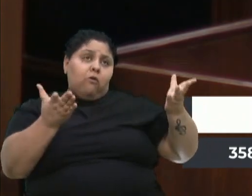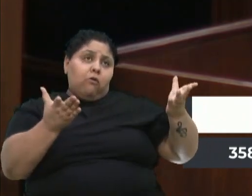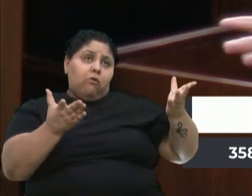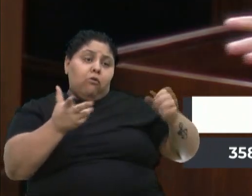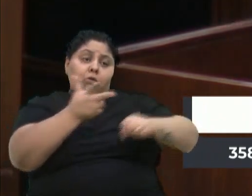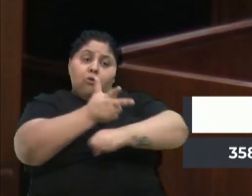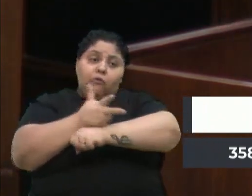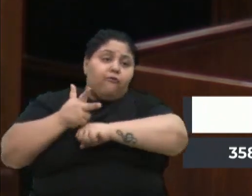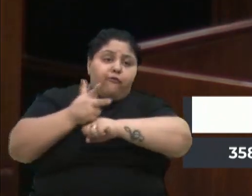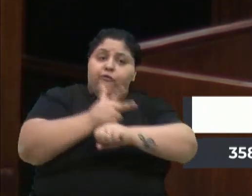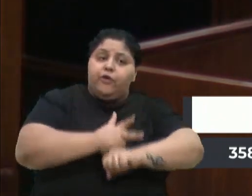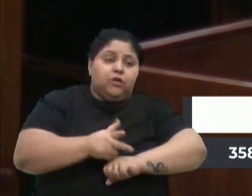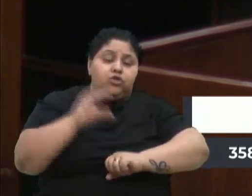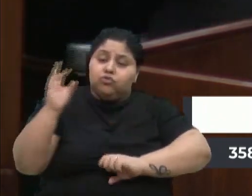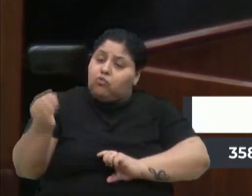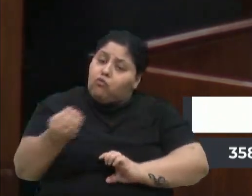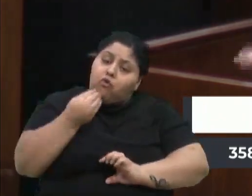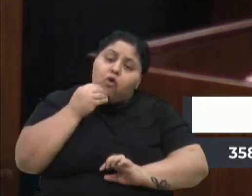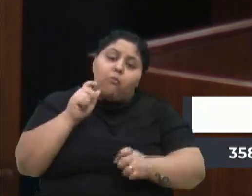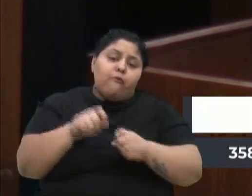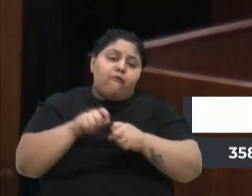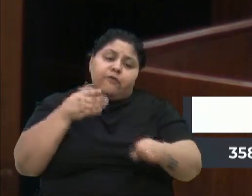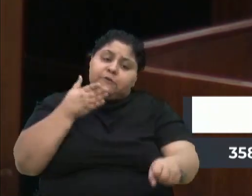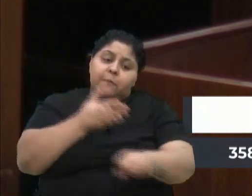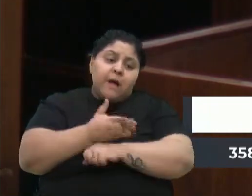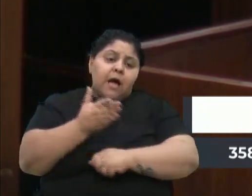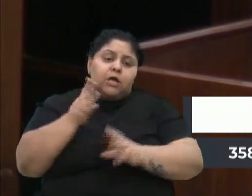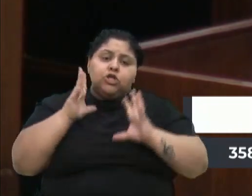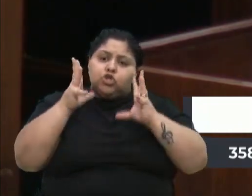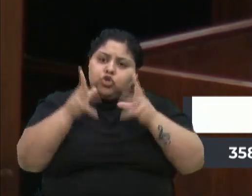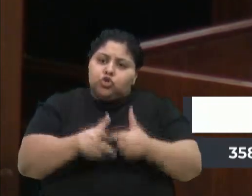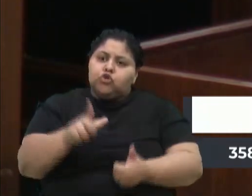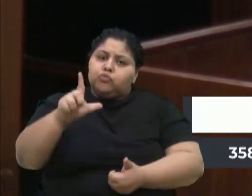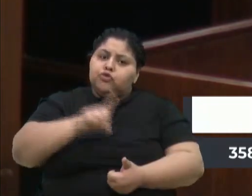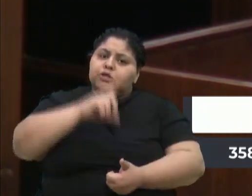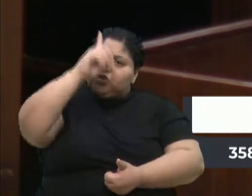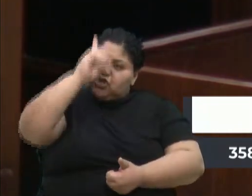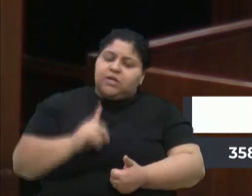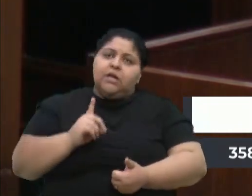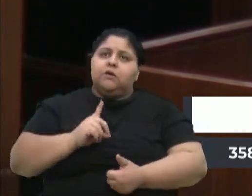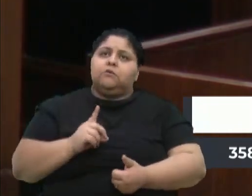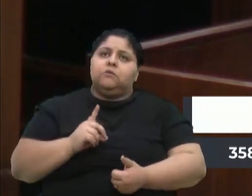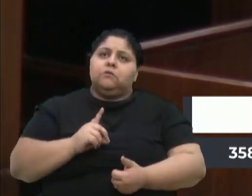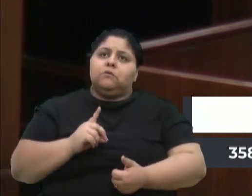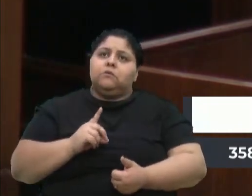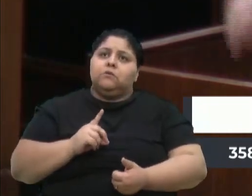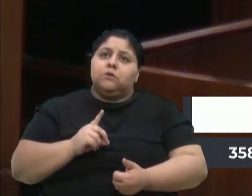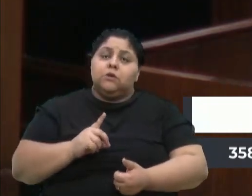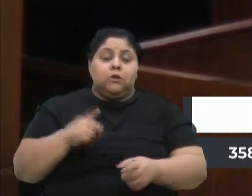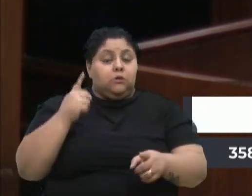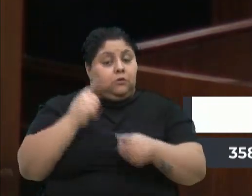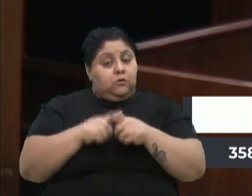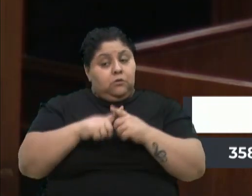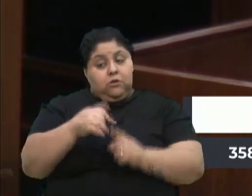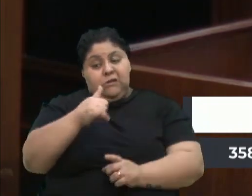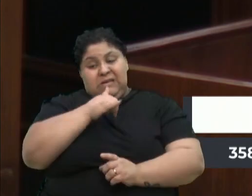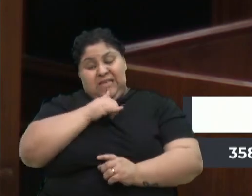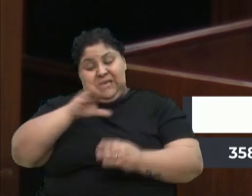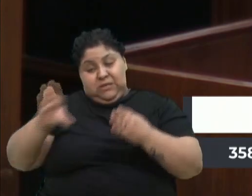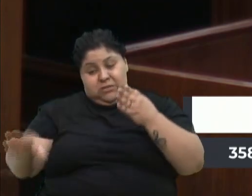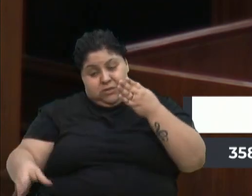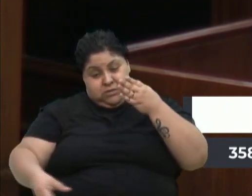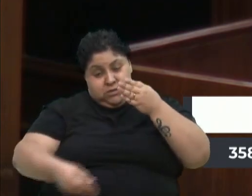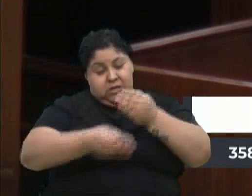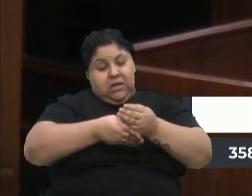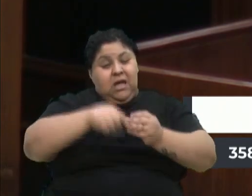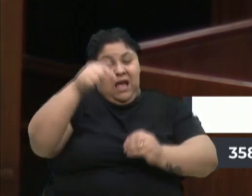vídeo, mas claro, isso faz parte, todo mundo tem esse direito. E está tudo certo, porque infelizmente as emendas impositivas